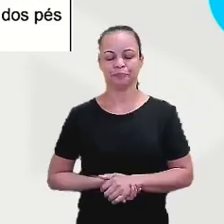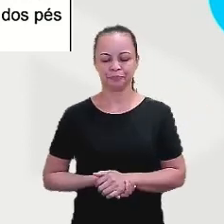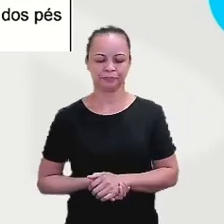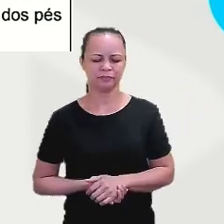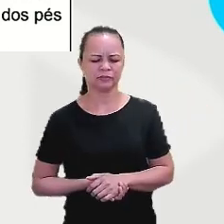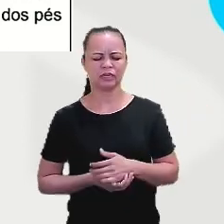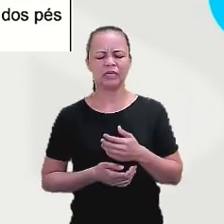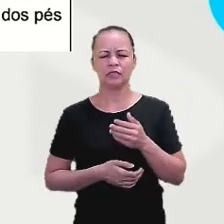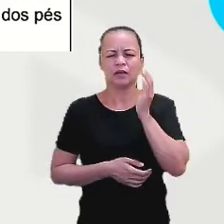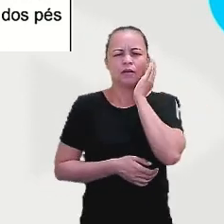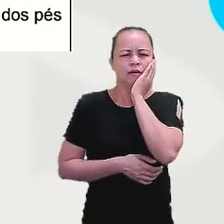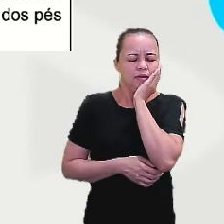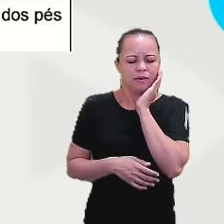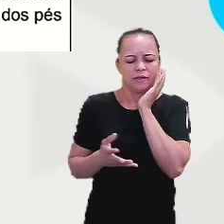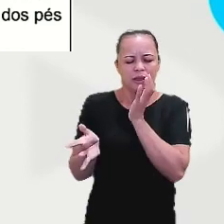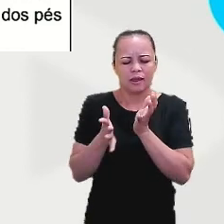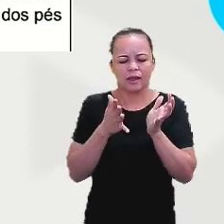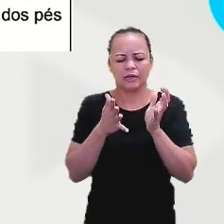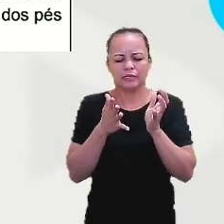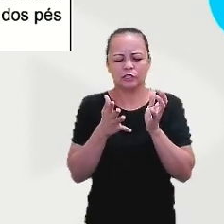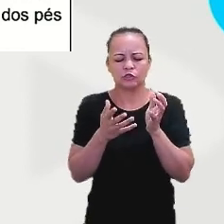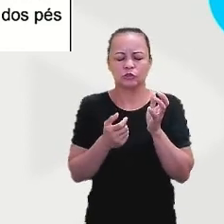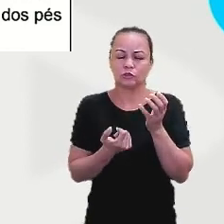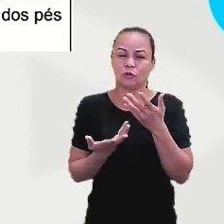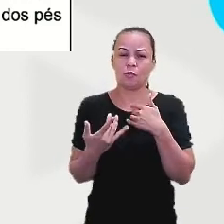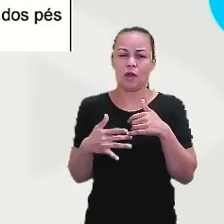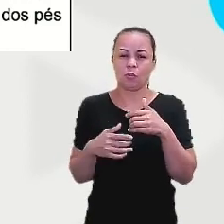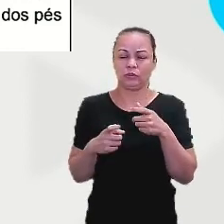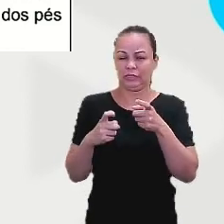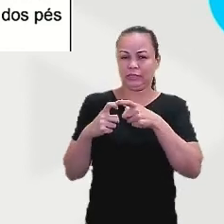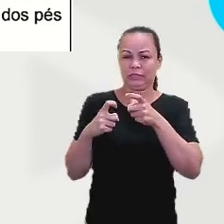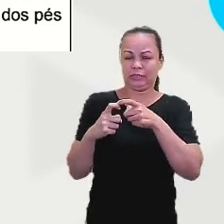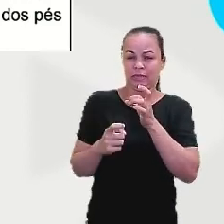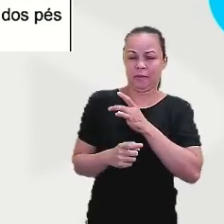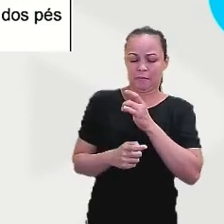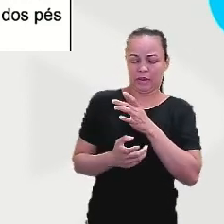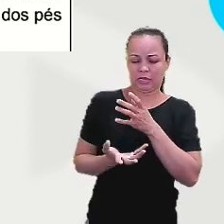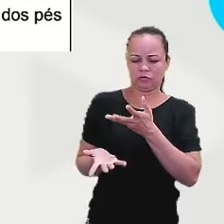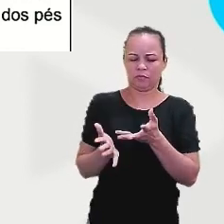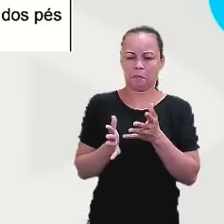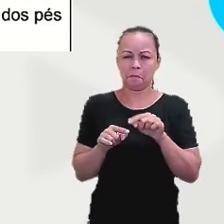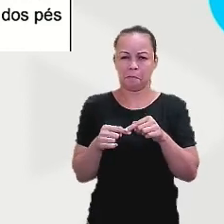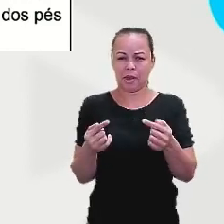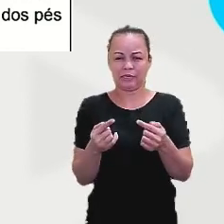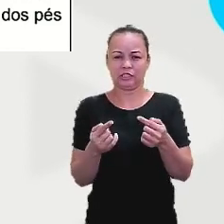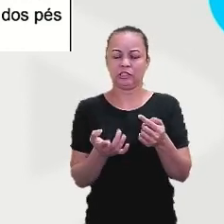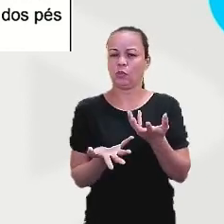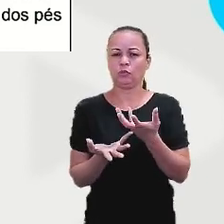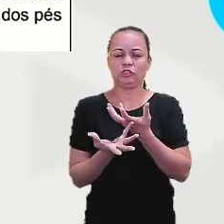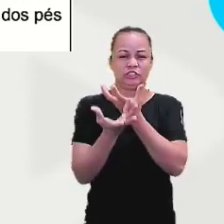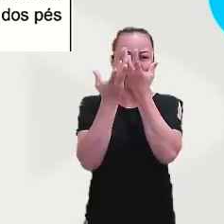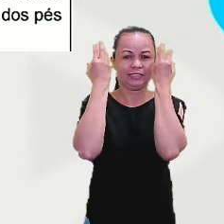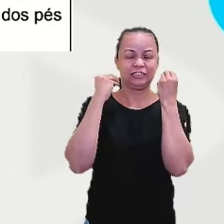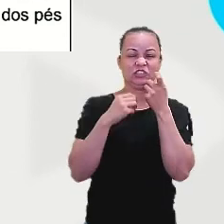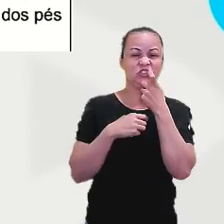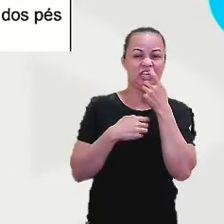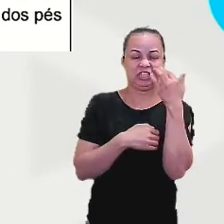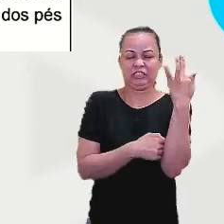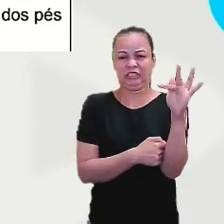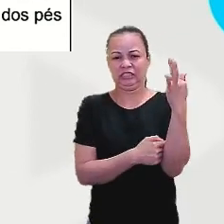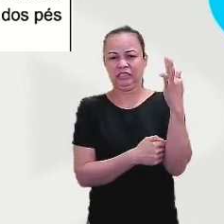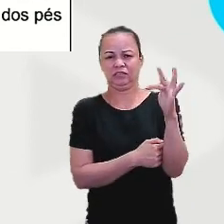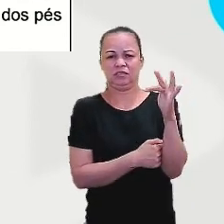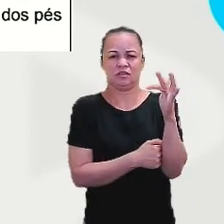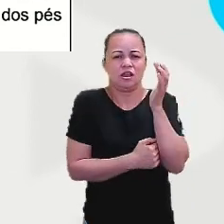tão mal, lamentou Carlos, o crocodilo, que tinha medo de dentista. Mas ele não conseguia esquecer o dente que doía.